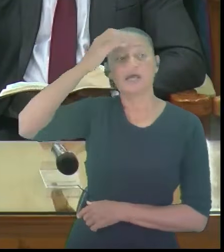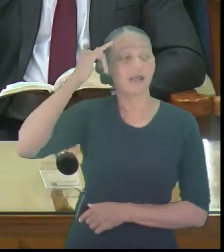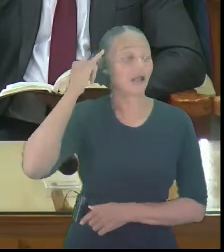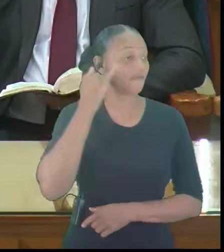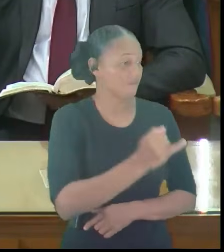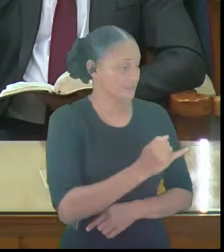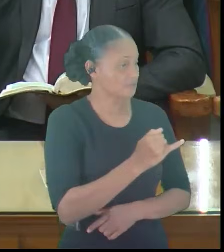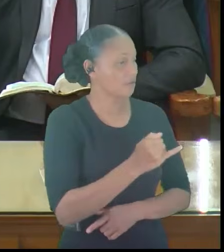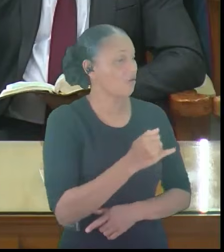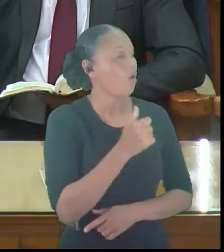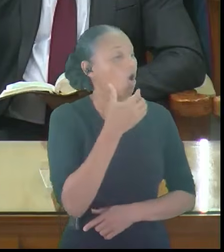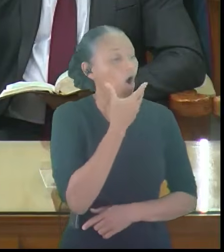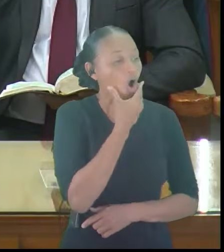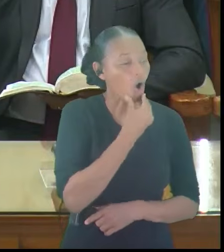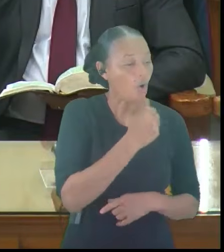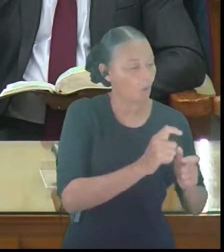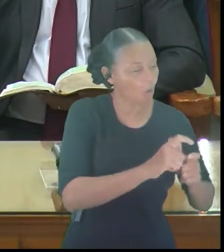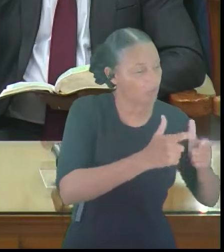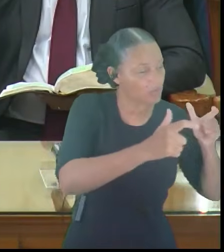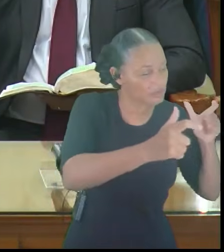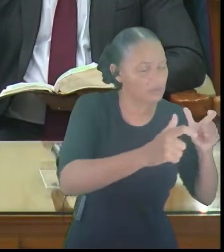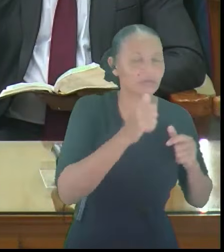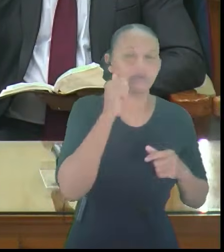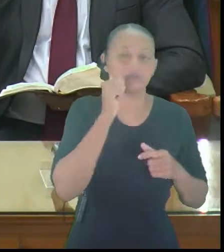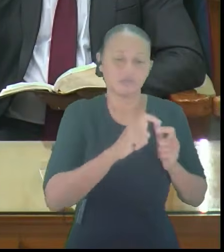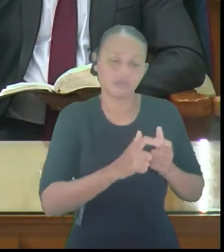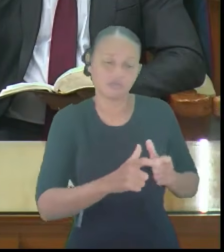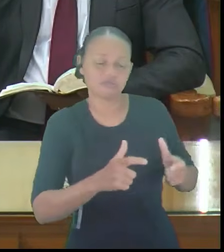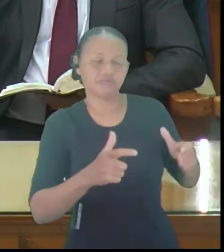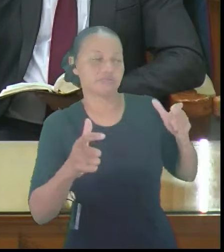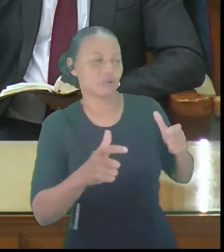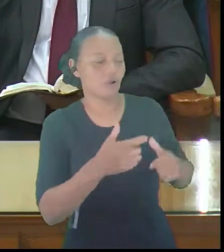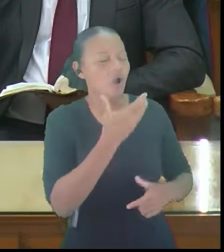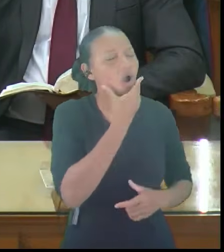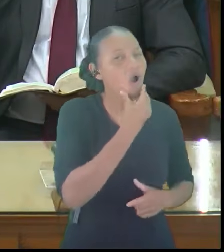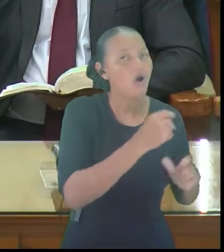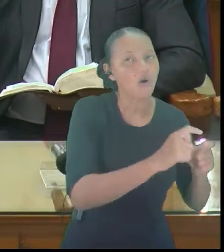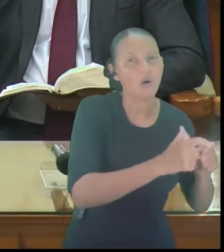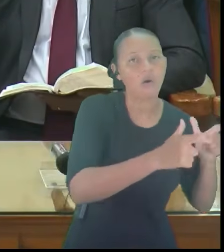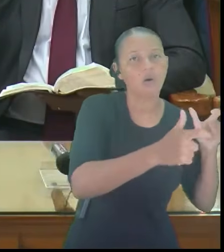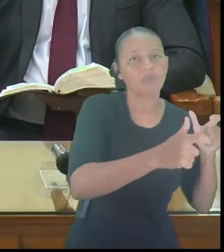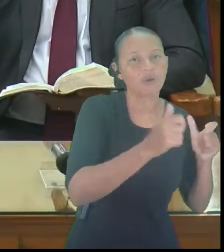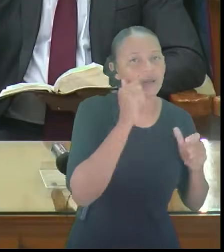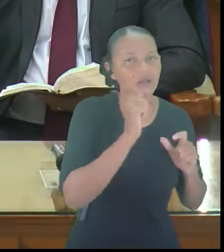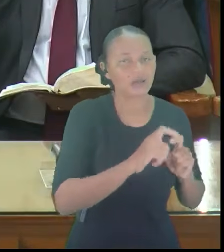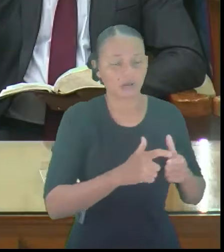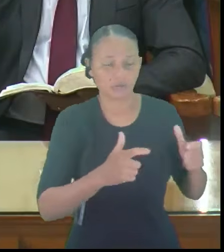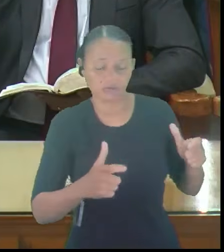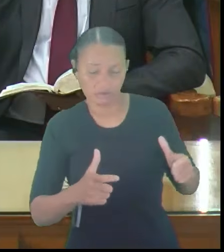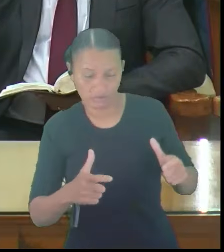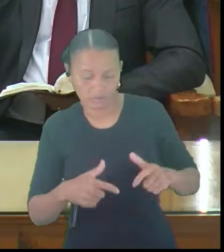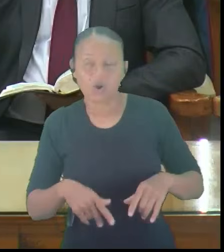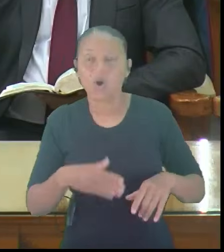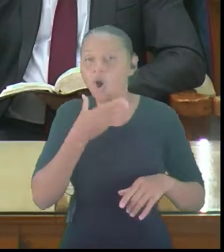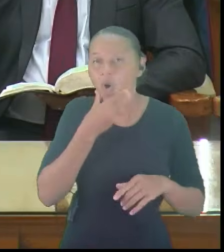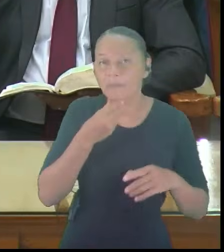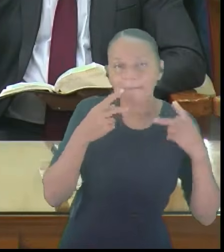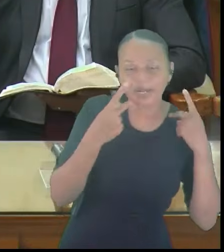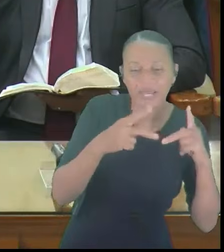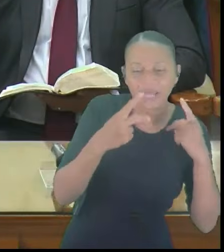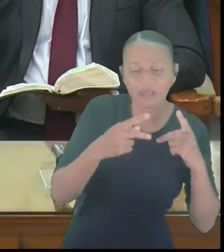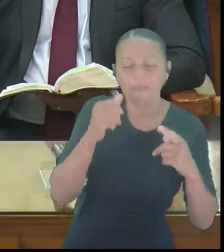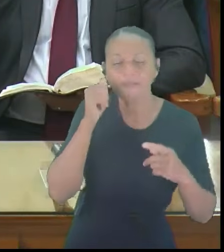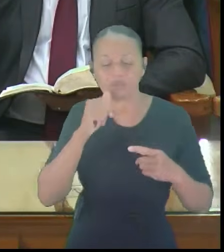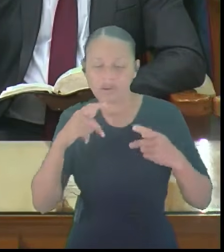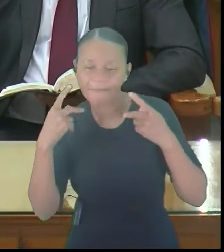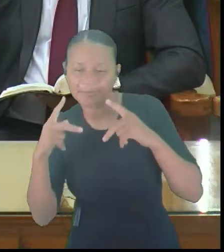homens e mulheres, homens e mulheres, homens e mulheres. Aqui homem prega, mulher prega. Aqui homem